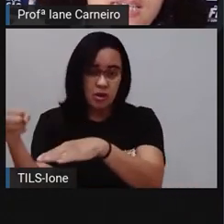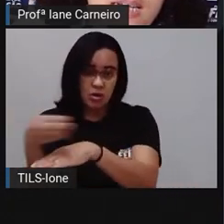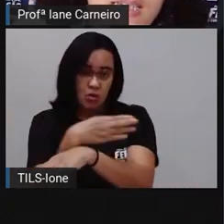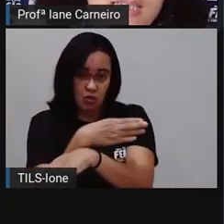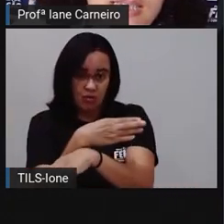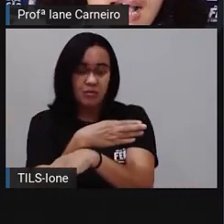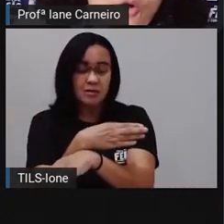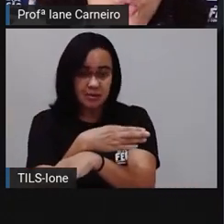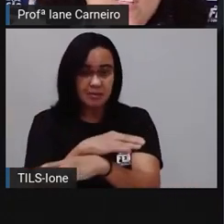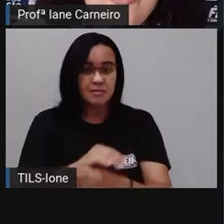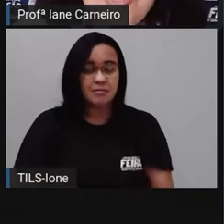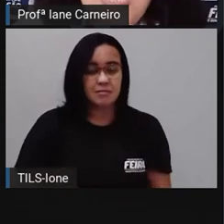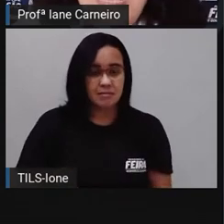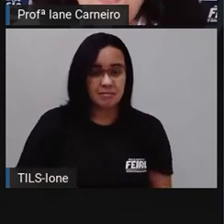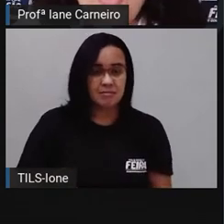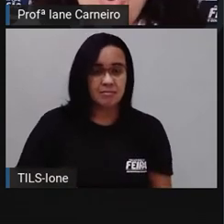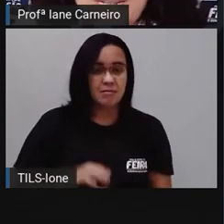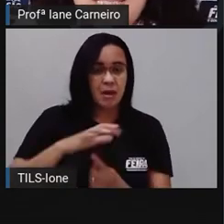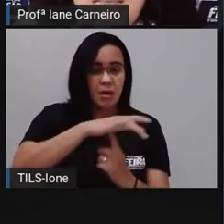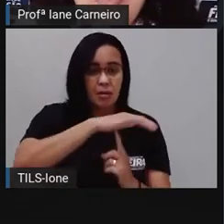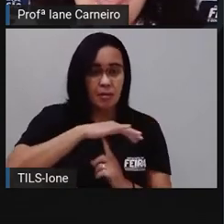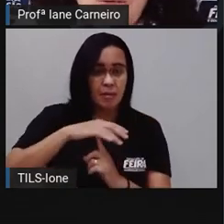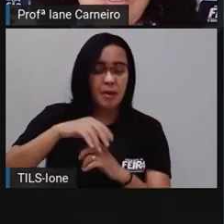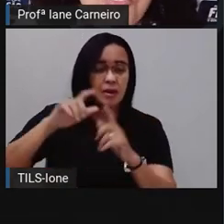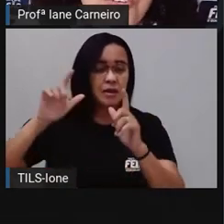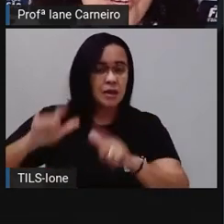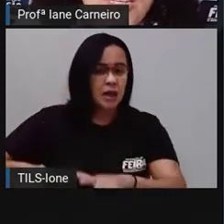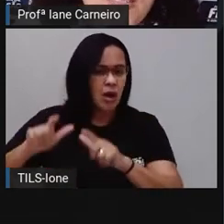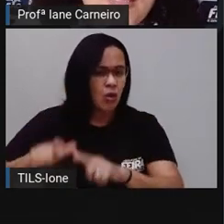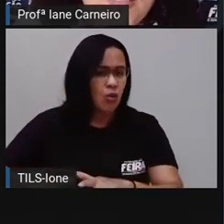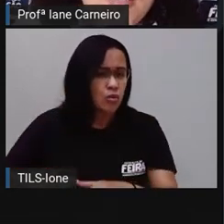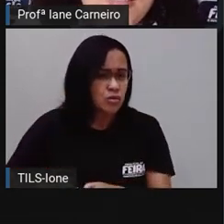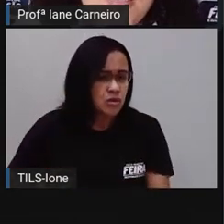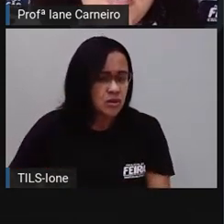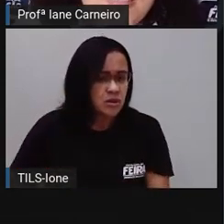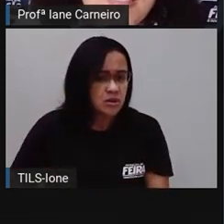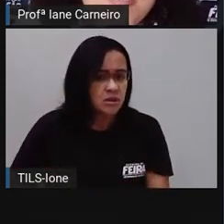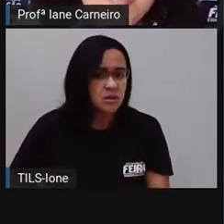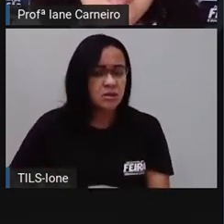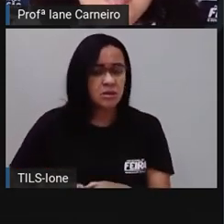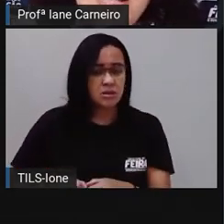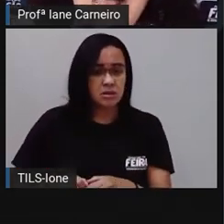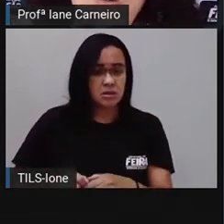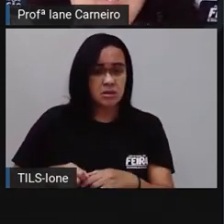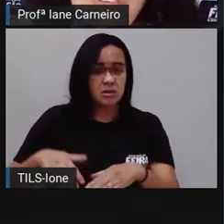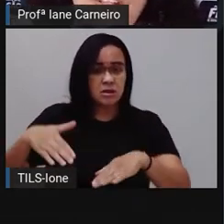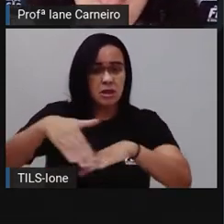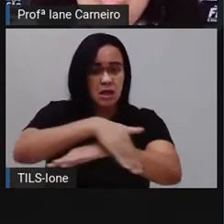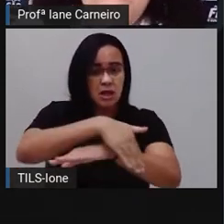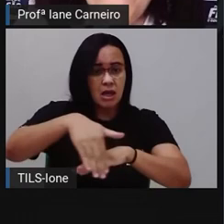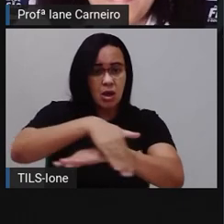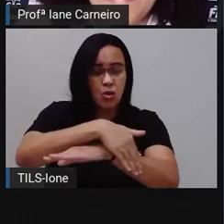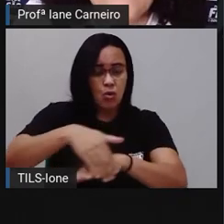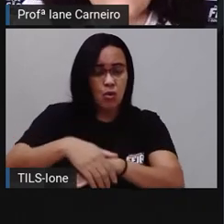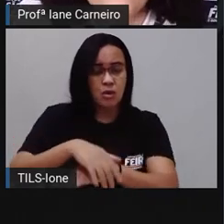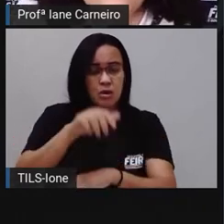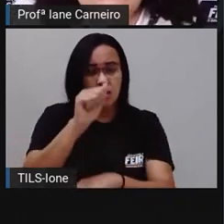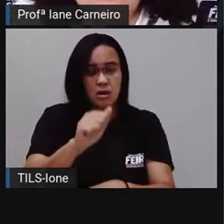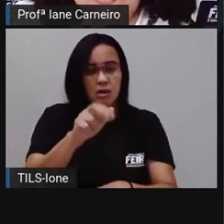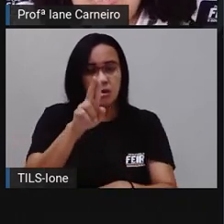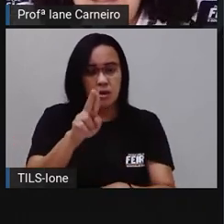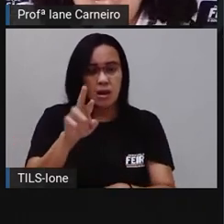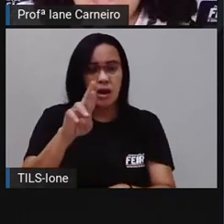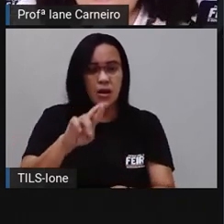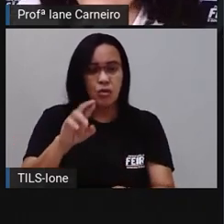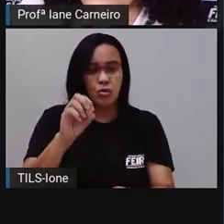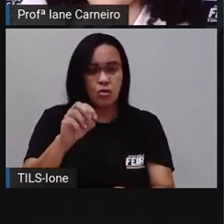fica na Rua de Aurora. Sabe onde é a Rua de Aurora? A Rua de Aurora fica perto da Igreja